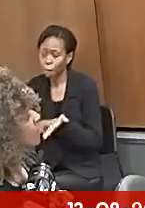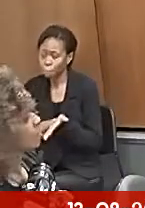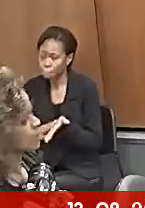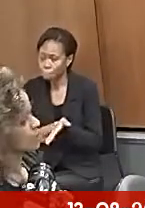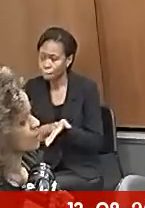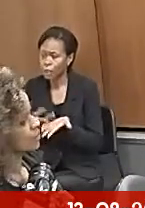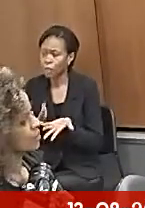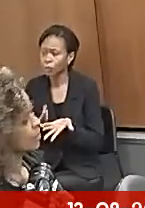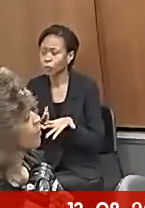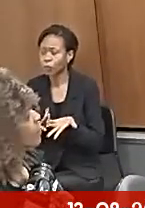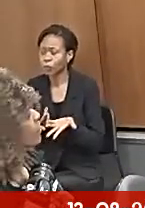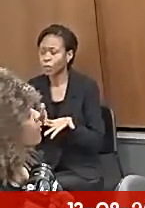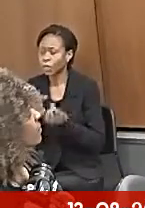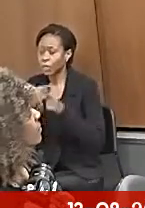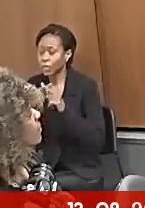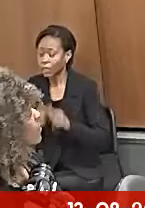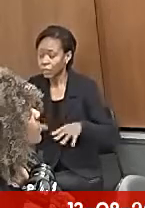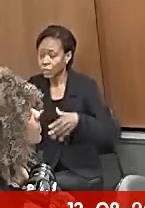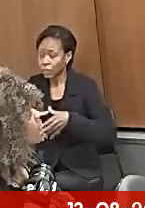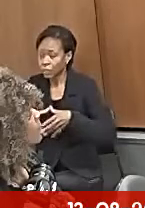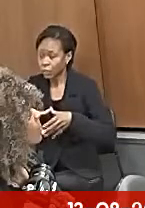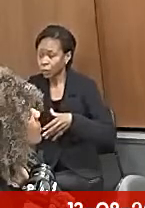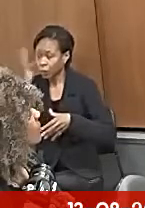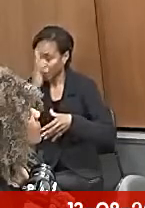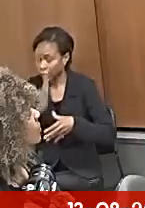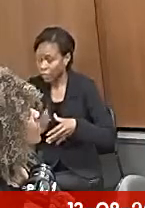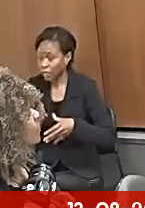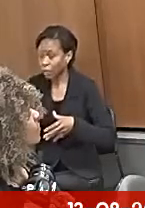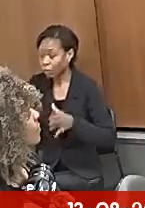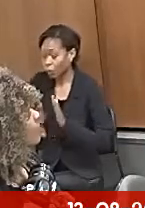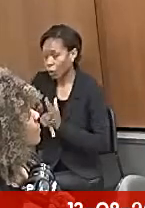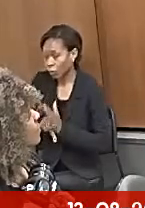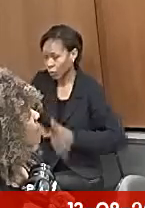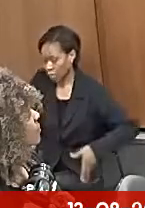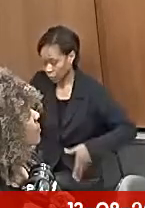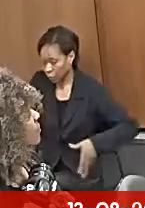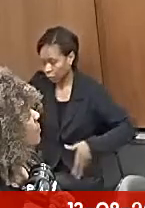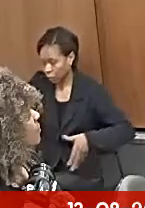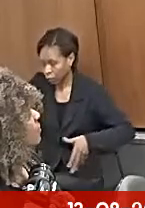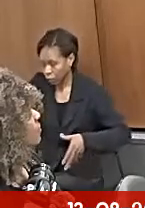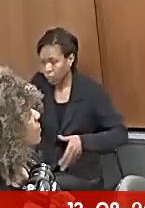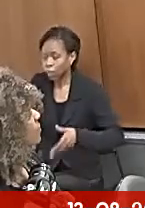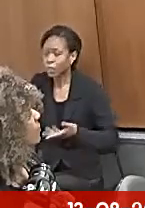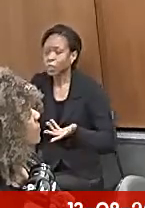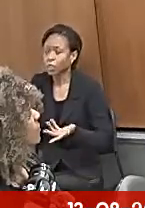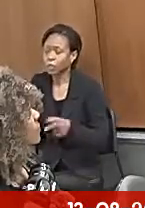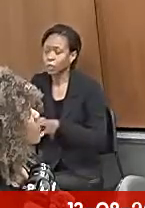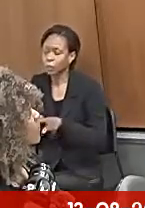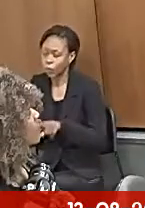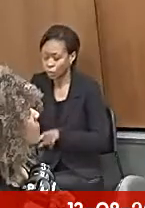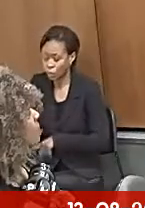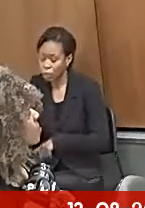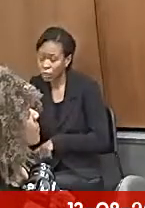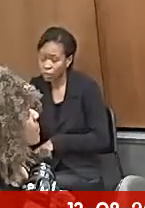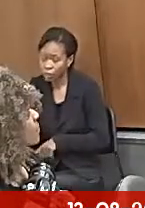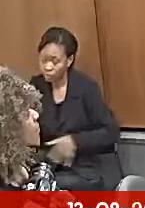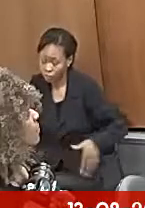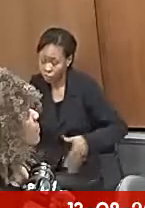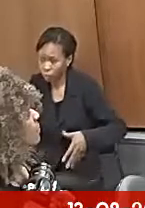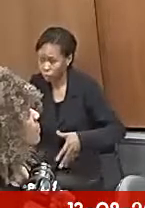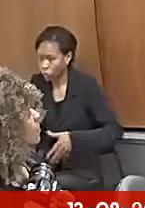brasileira de tênis em cadeira de rodas para atleta da equipe campeã da copa das federações de tênis em cadeira de rodas em